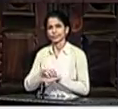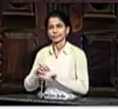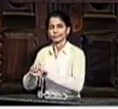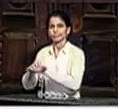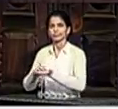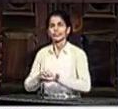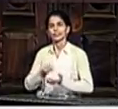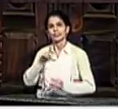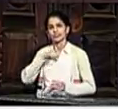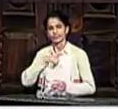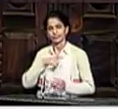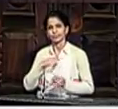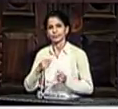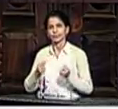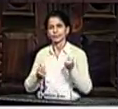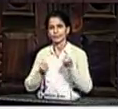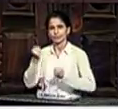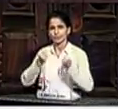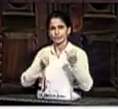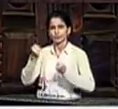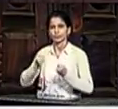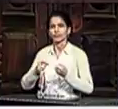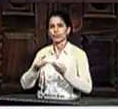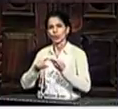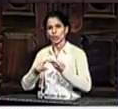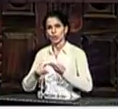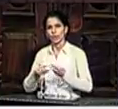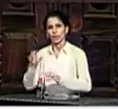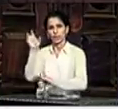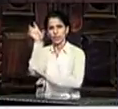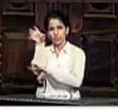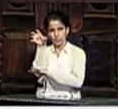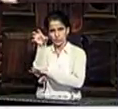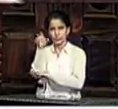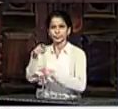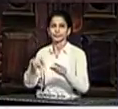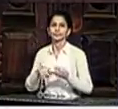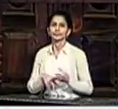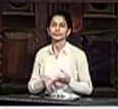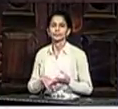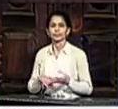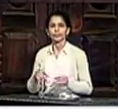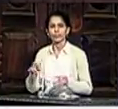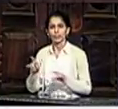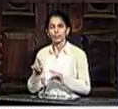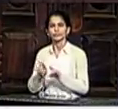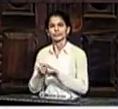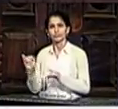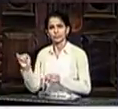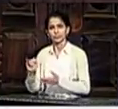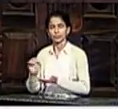estado. Depois foi atrás da Peugeot Citroën, dando benefícios fiscais, sim.